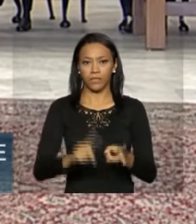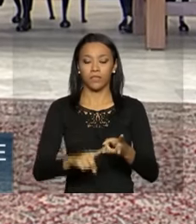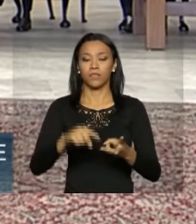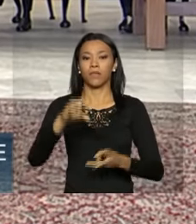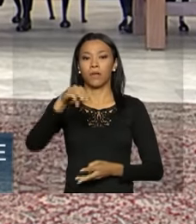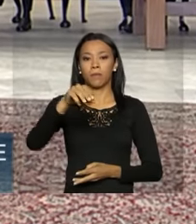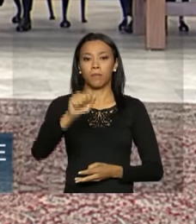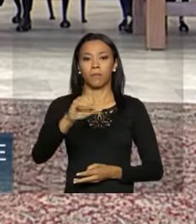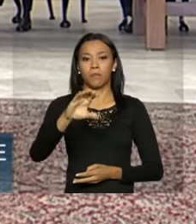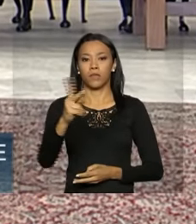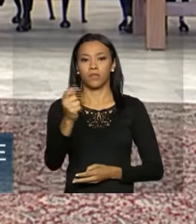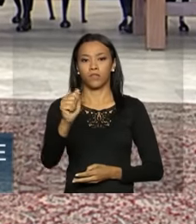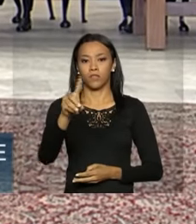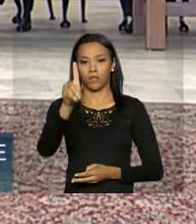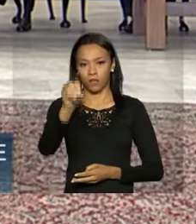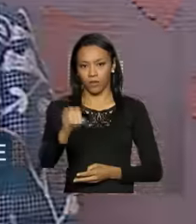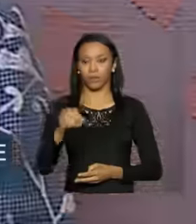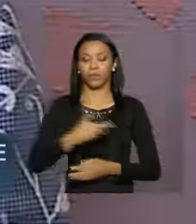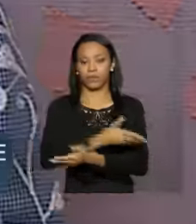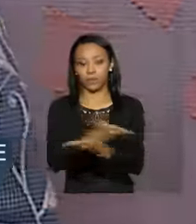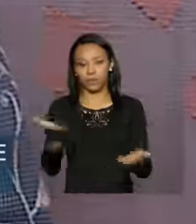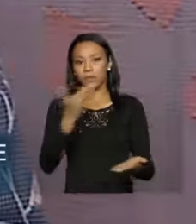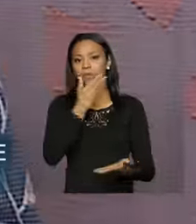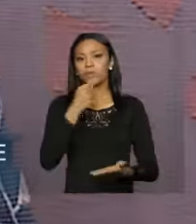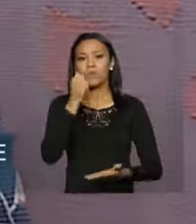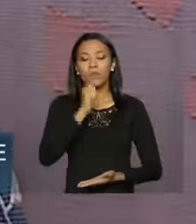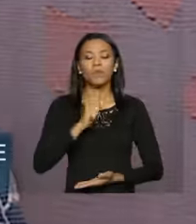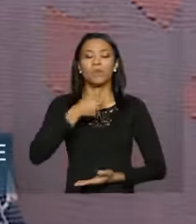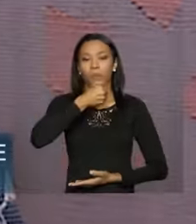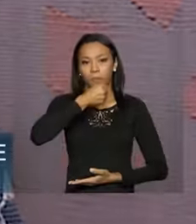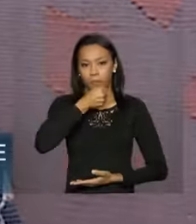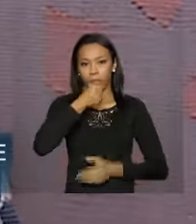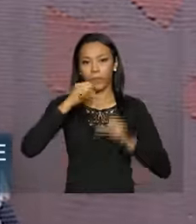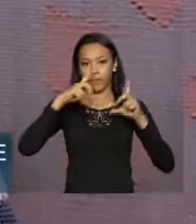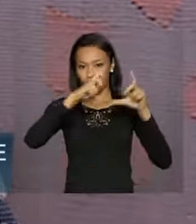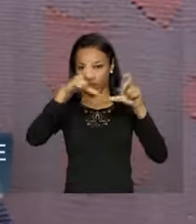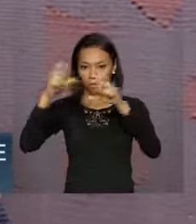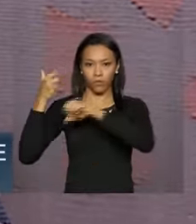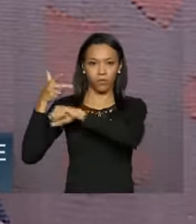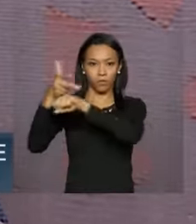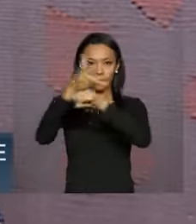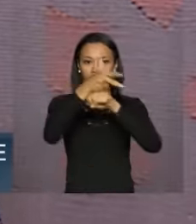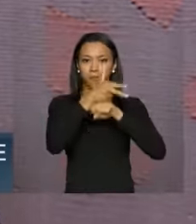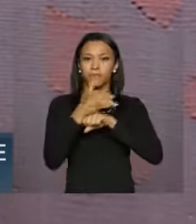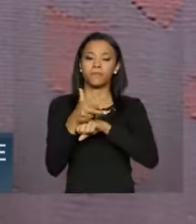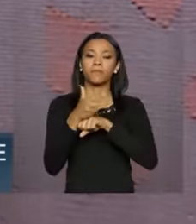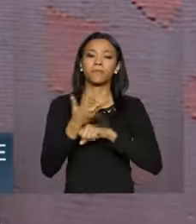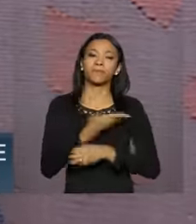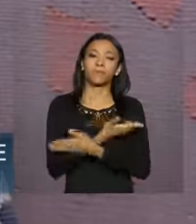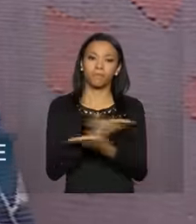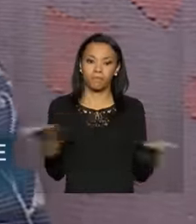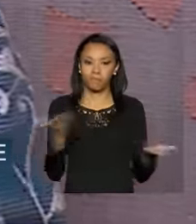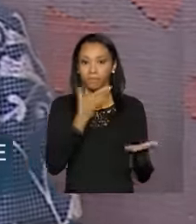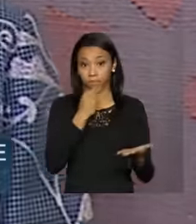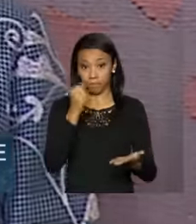Machado. Senhoras e senhores, jornalistas, fotógrafos e cinegrafistas. Senhoras e